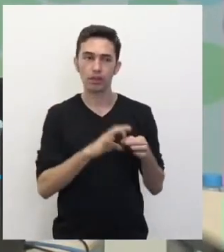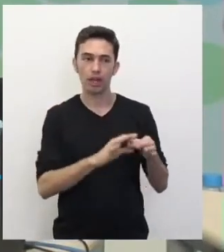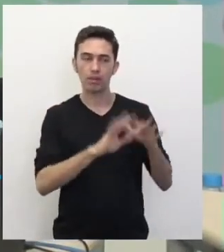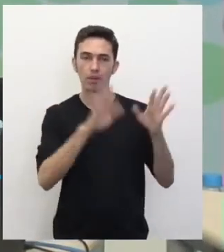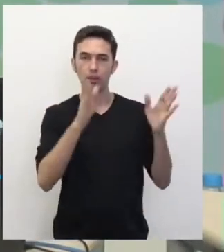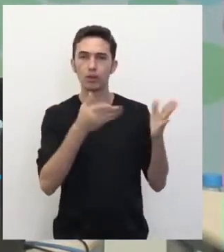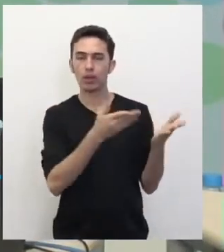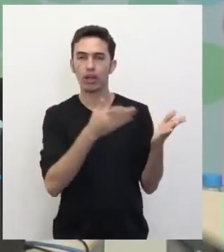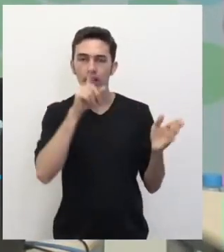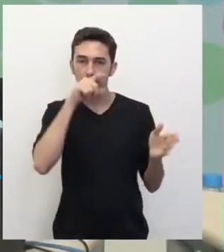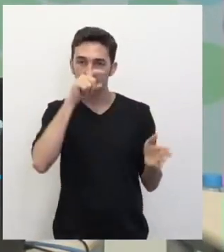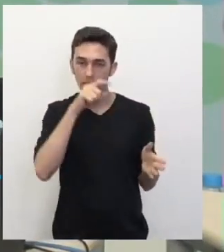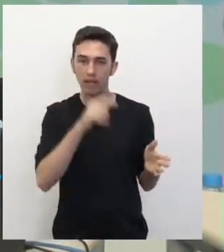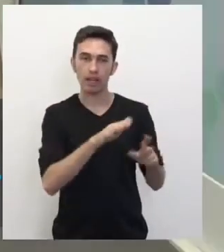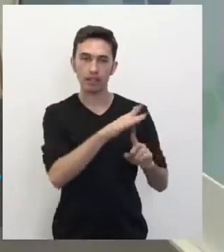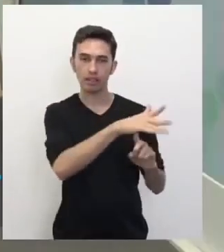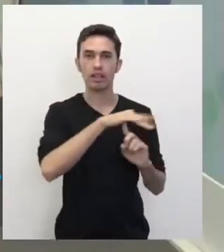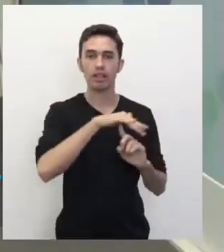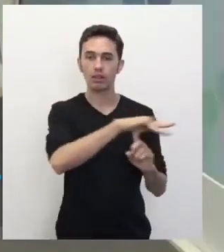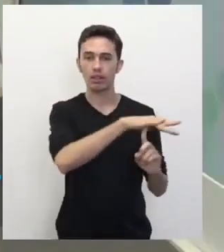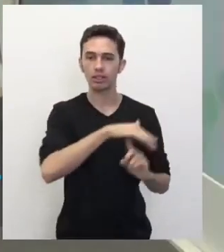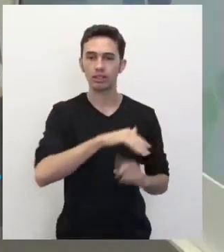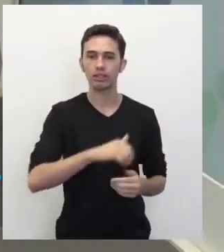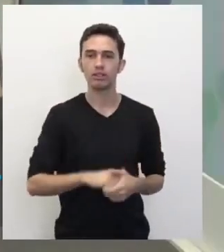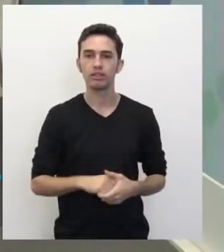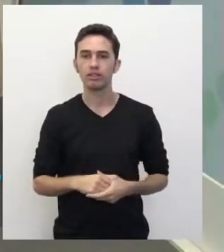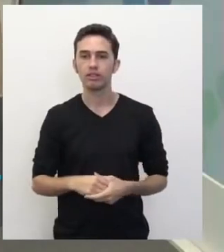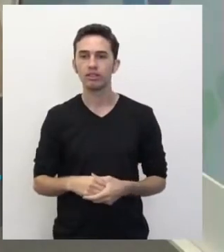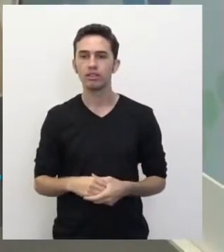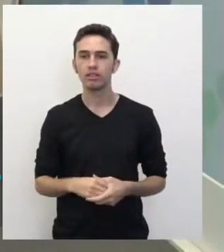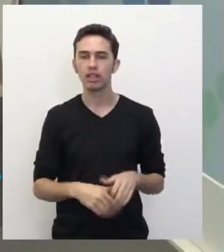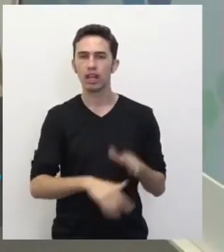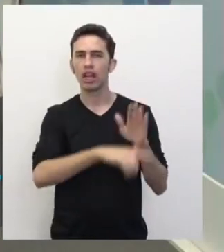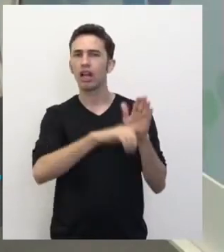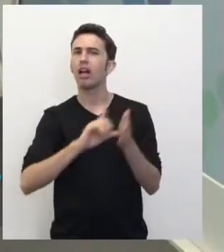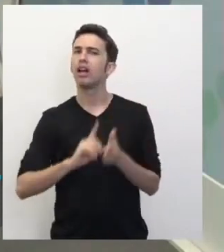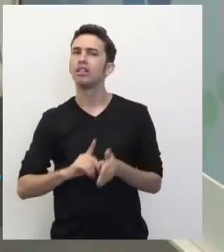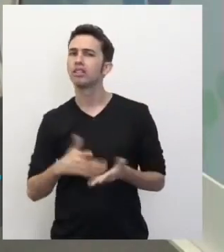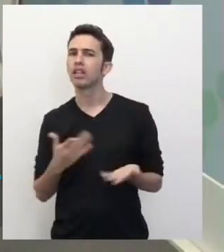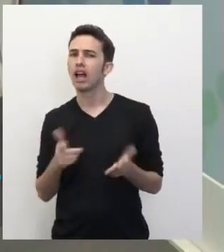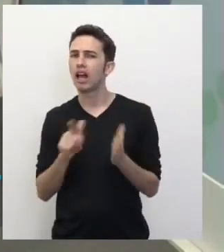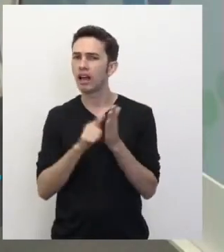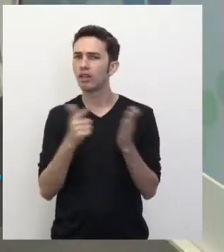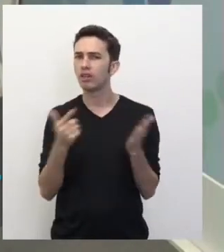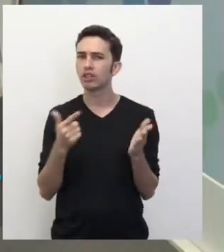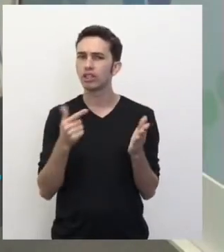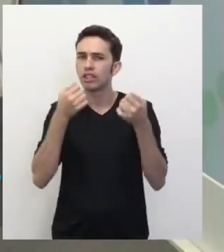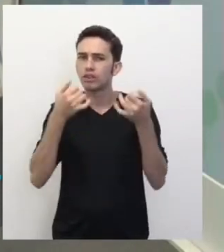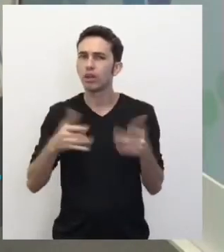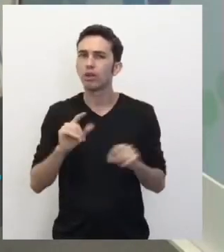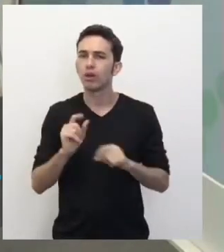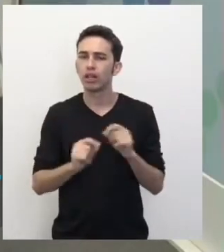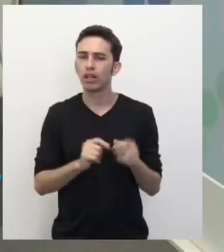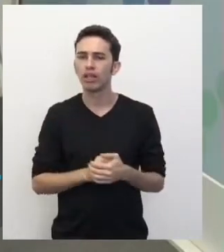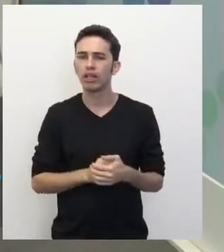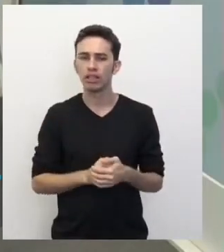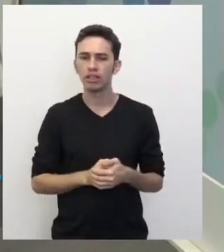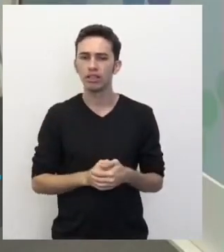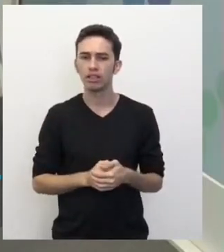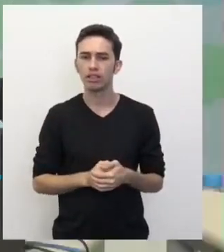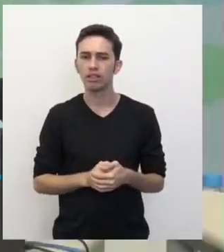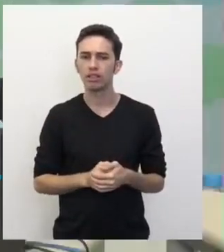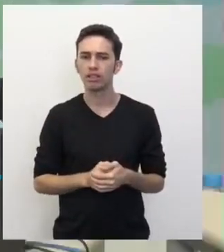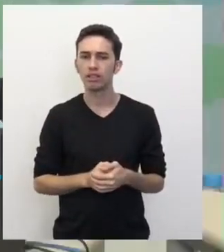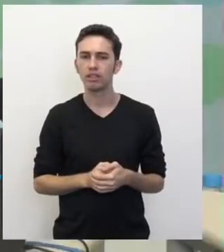na natureza. O acompanhamento. Mas antes disso, o que a notícia fala? Será que alguém colocou? O